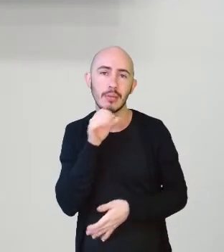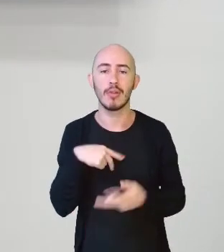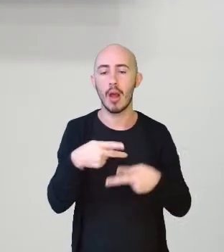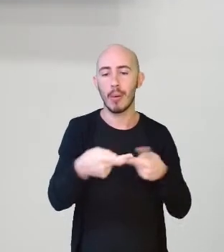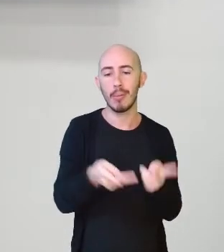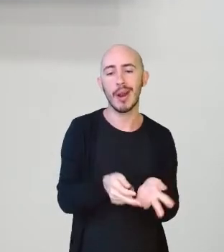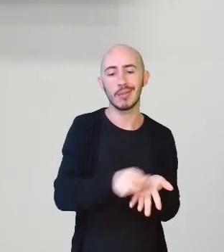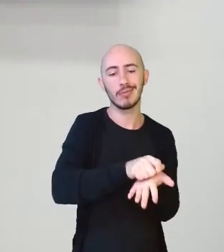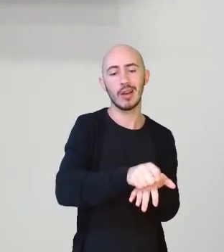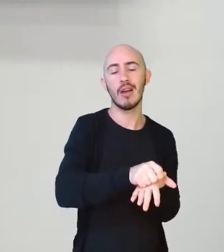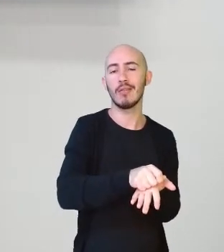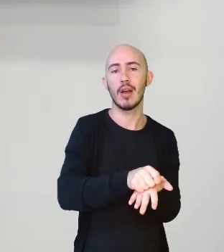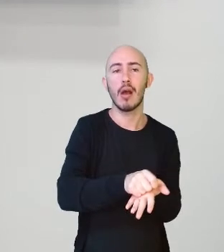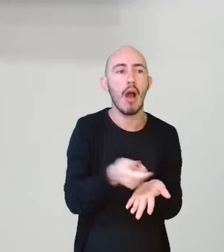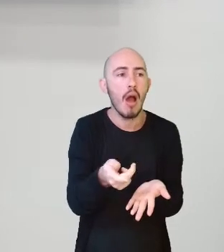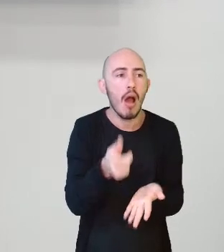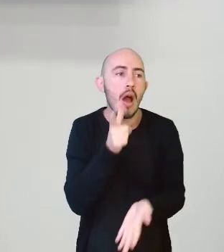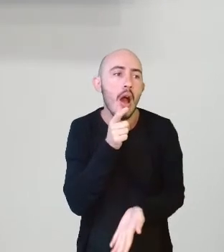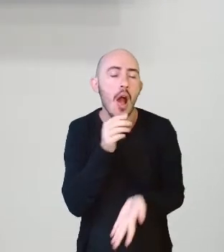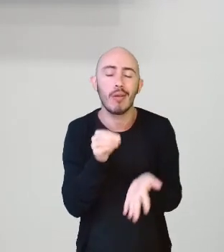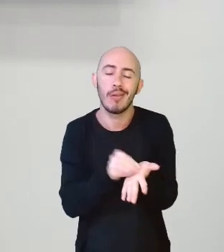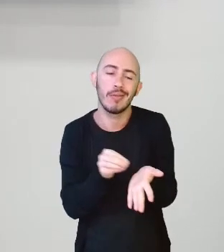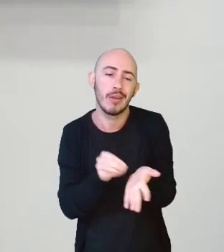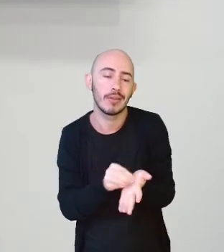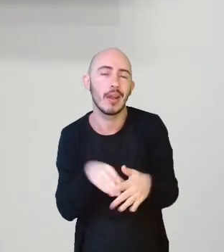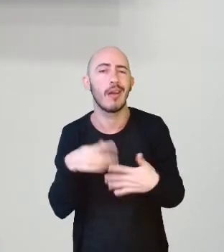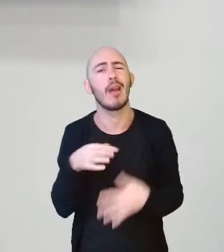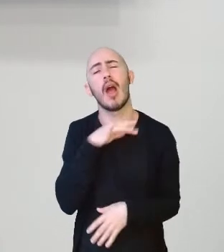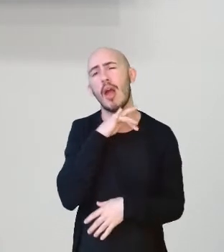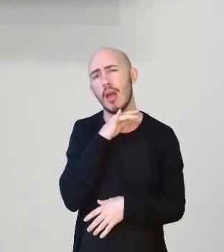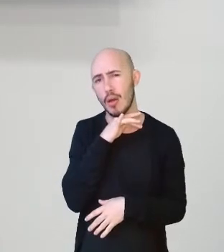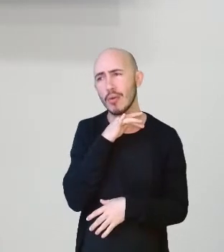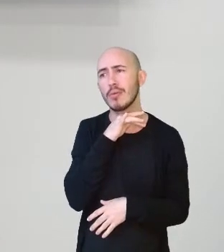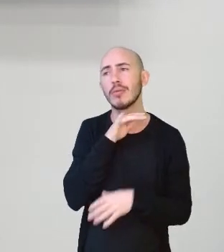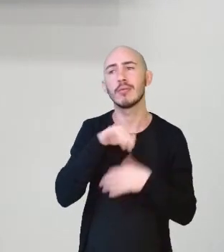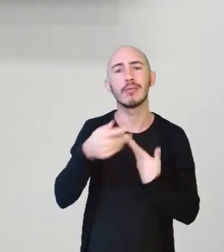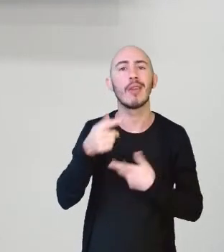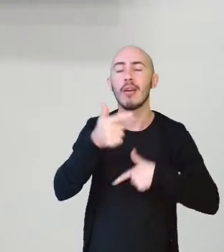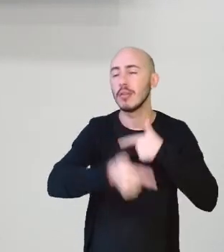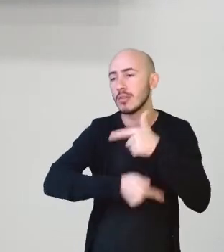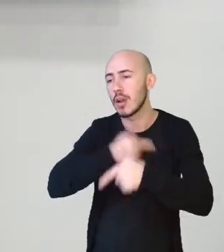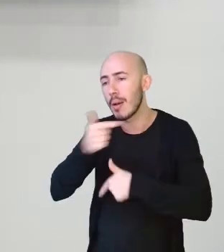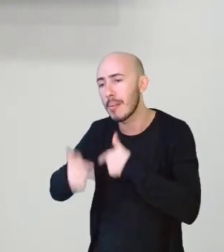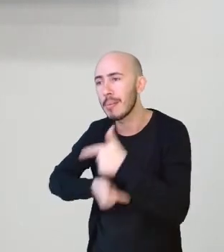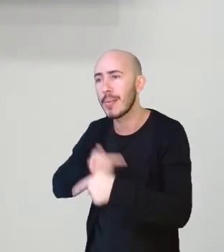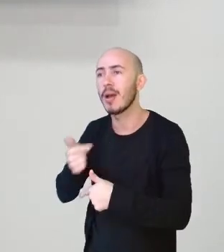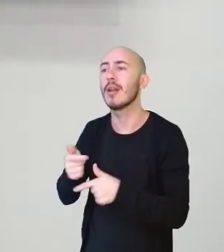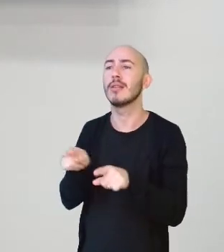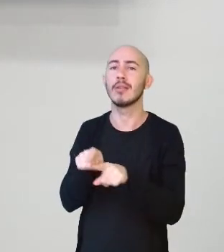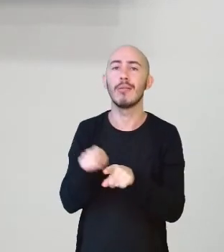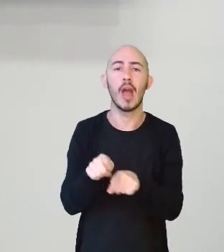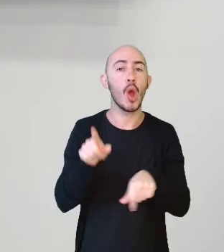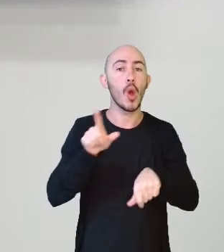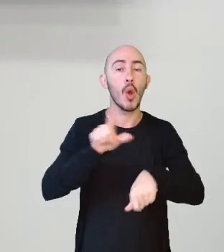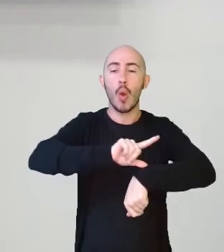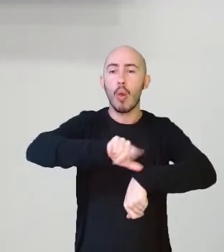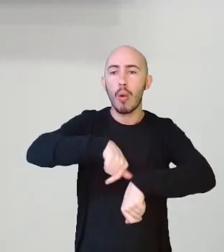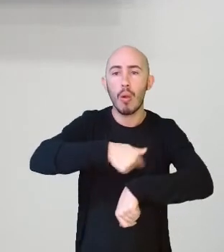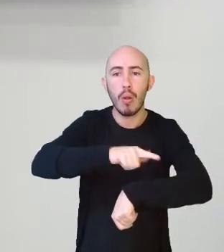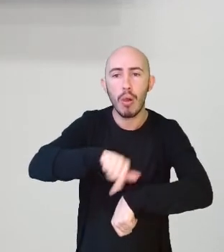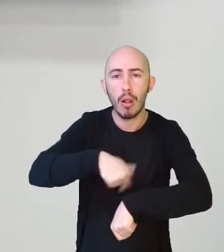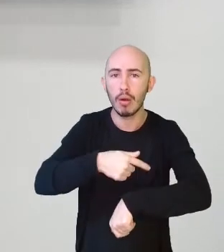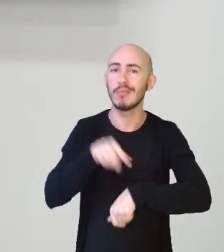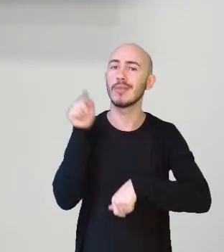roupa e não tem água na torneira, tem que estar pegando baldes, bacias, dá mais trabalho, gasta mais tempo, você vai